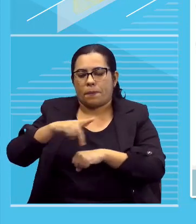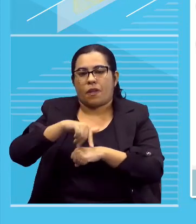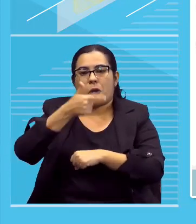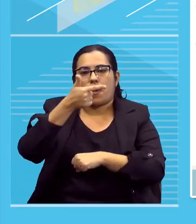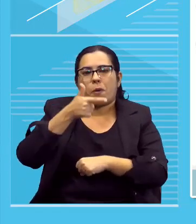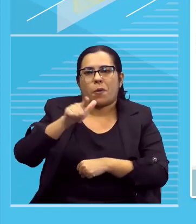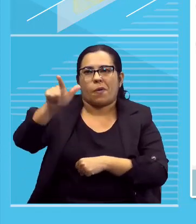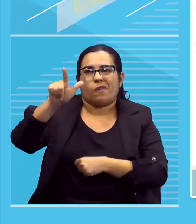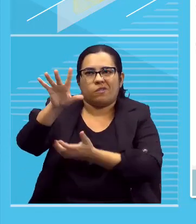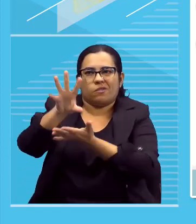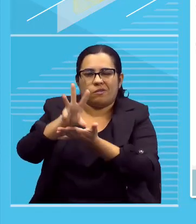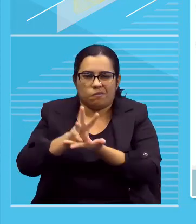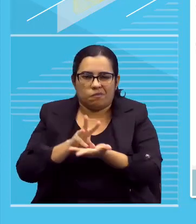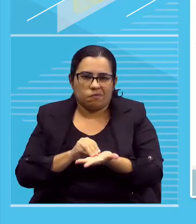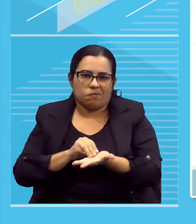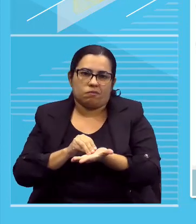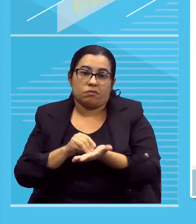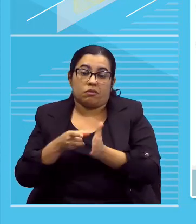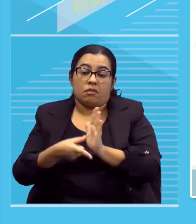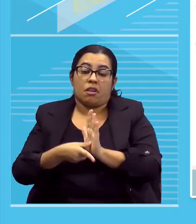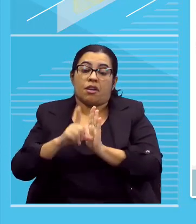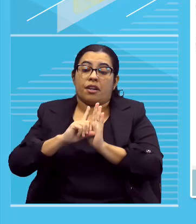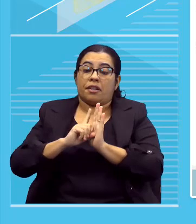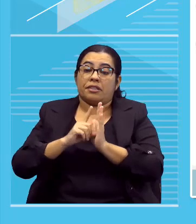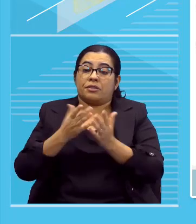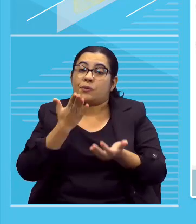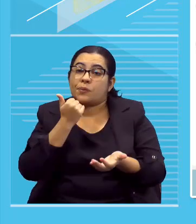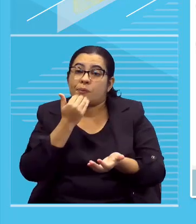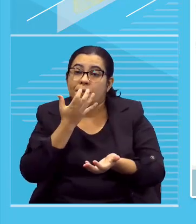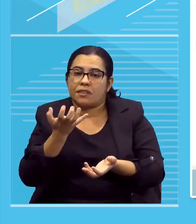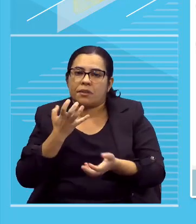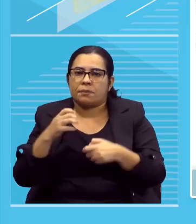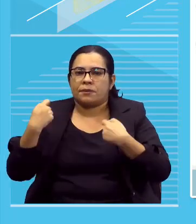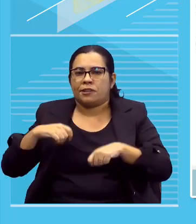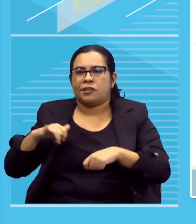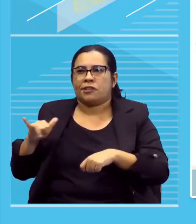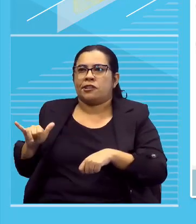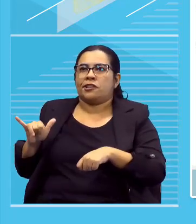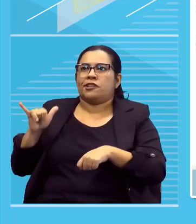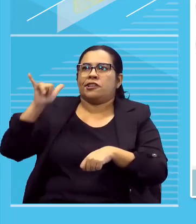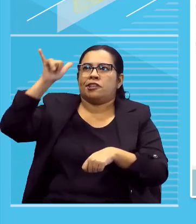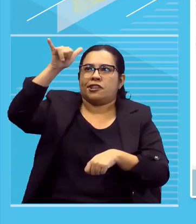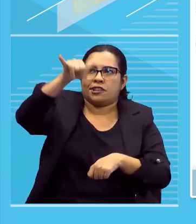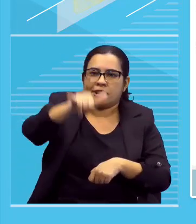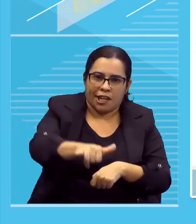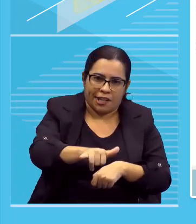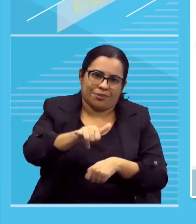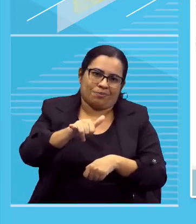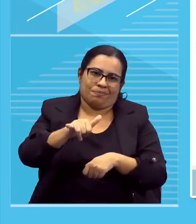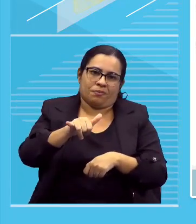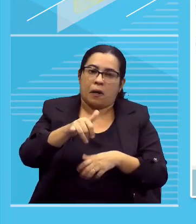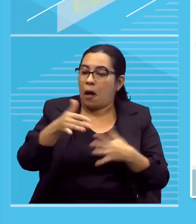antes para comê-los teríamos que viajar até o local